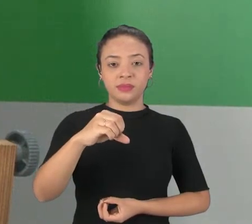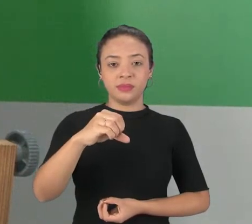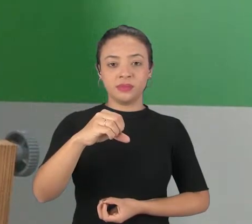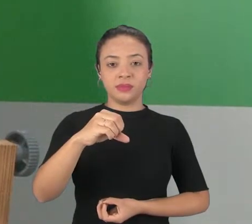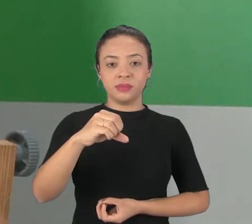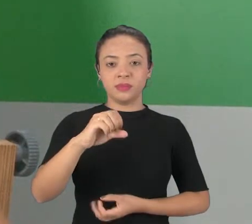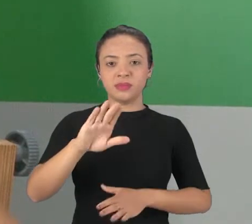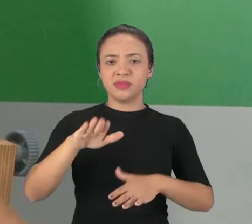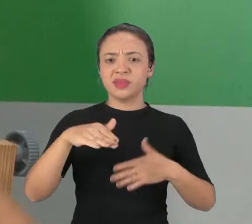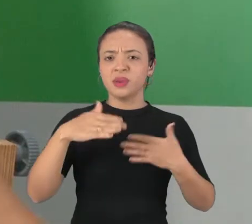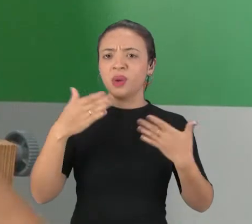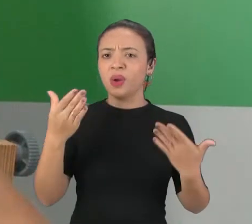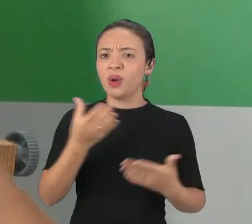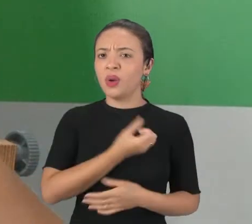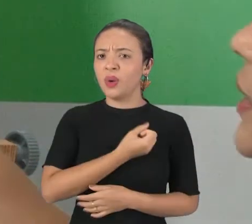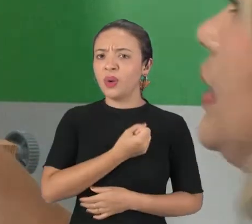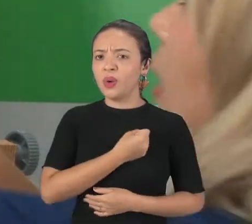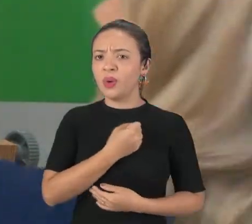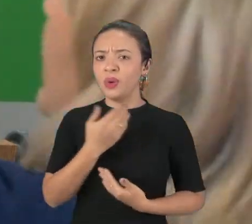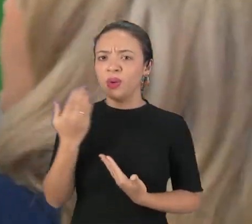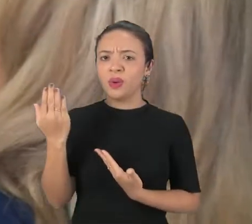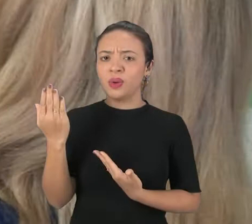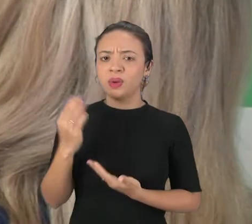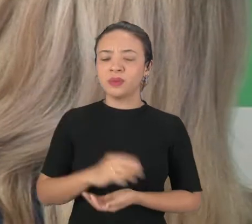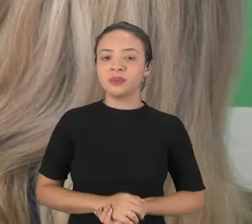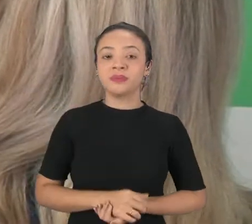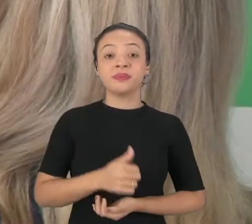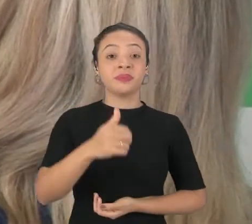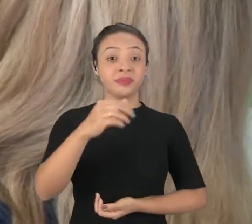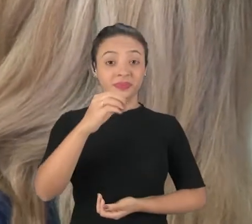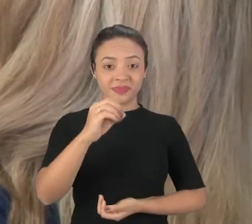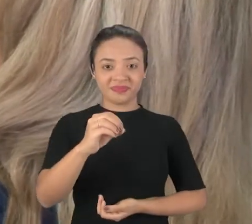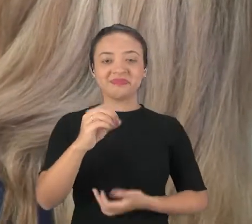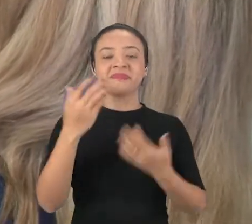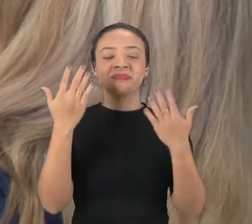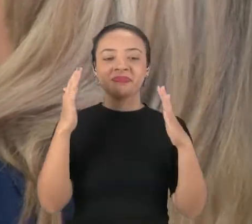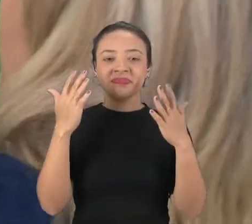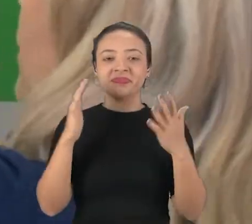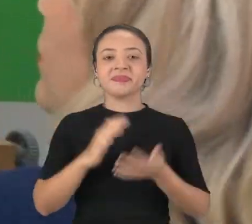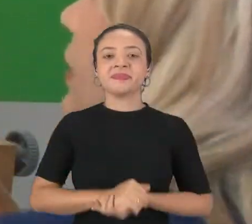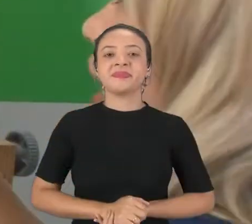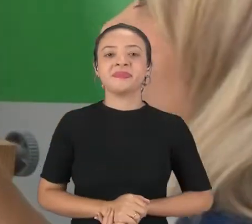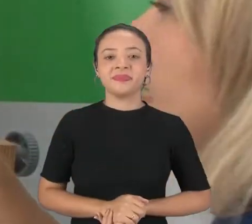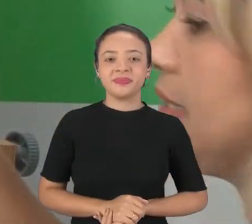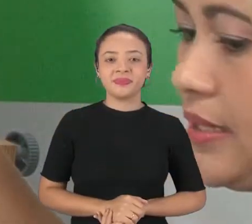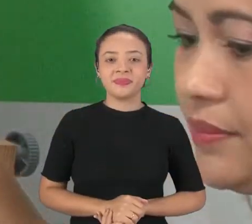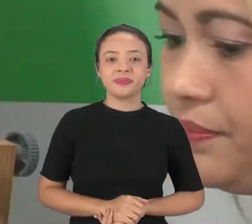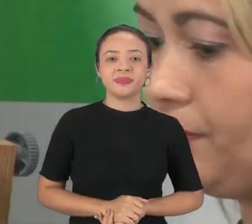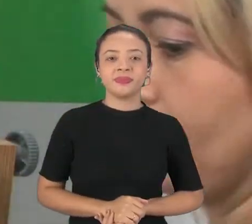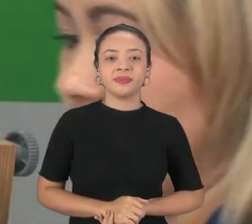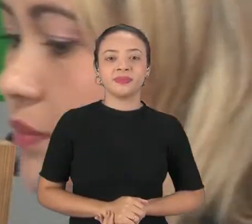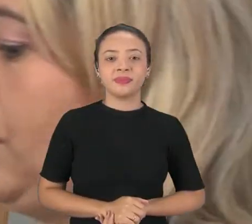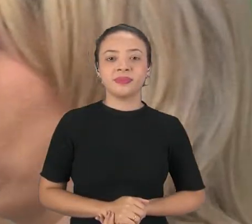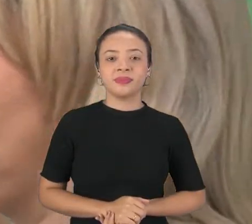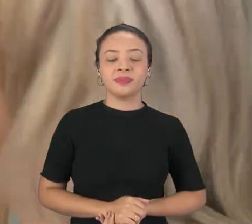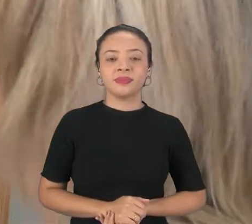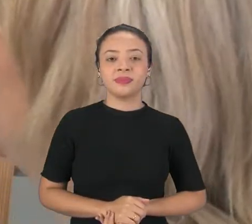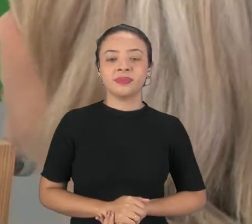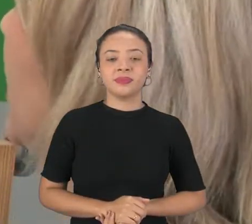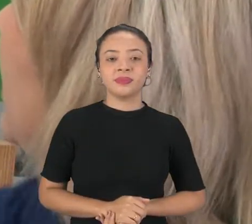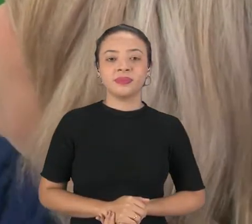123456789 Qual será este número aqui 10 isso mesmo número 10